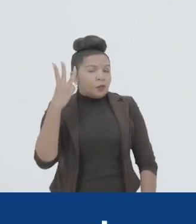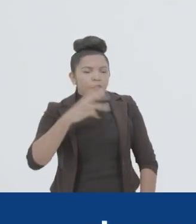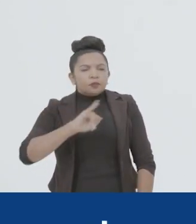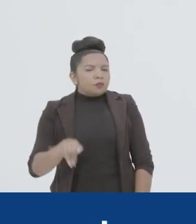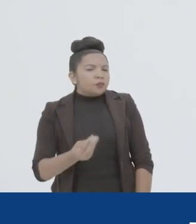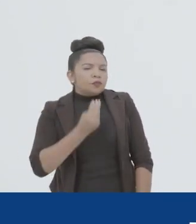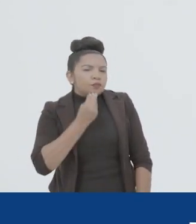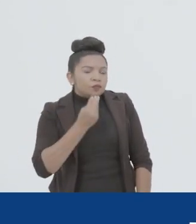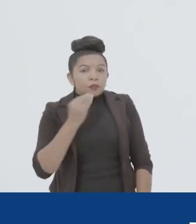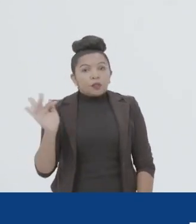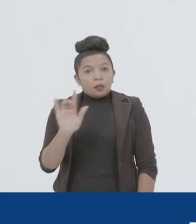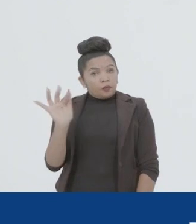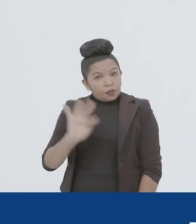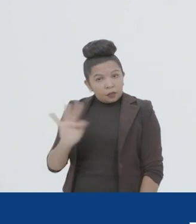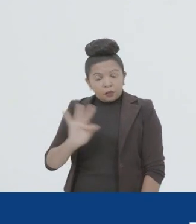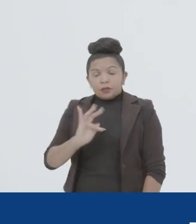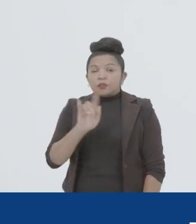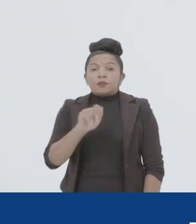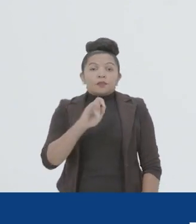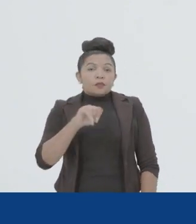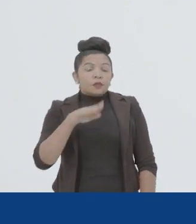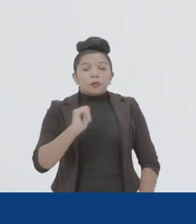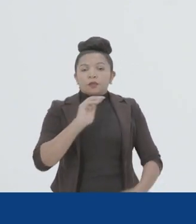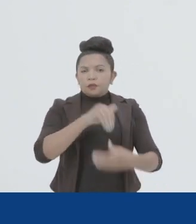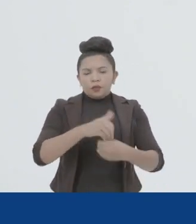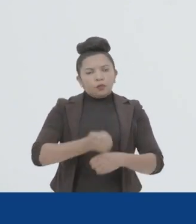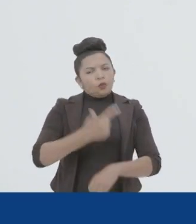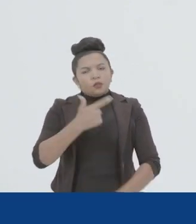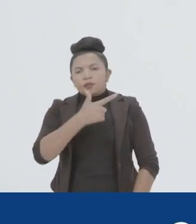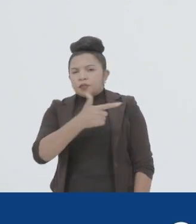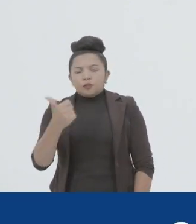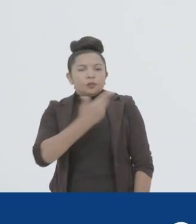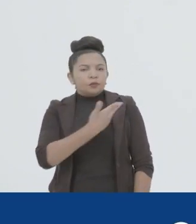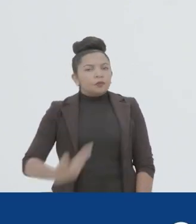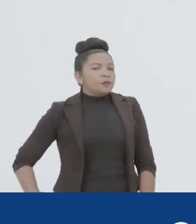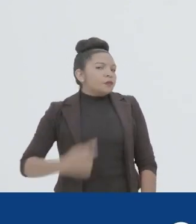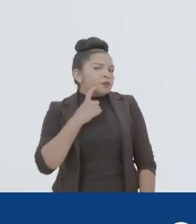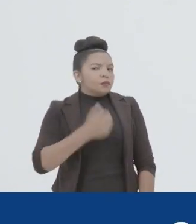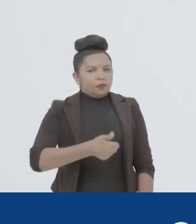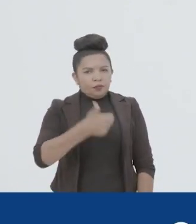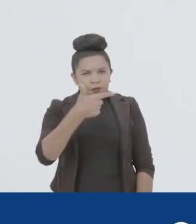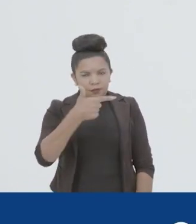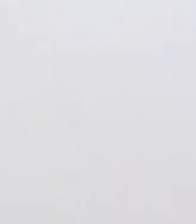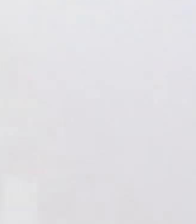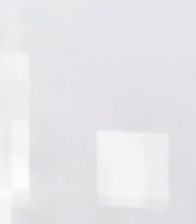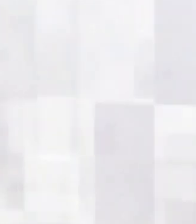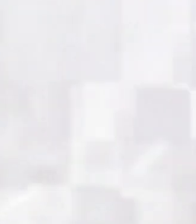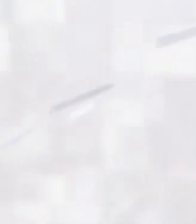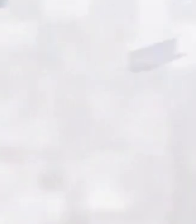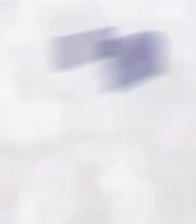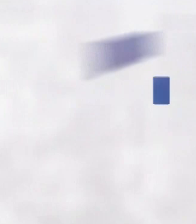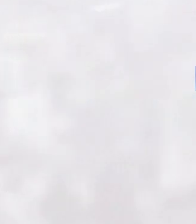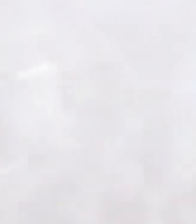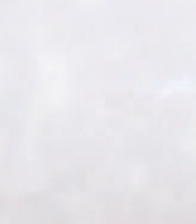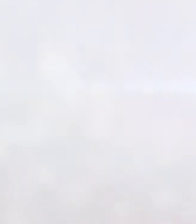de oportunidades. Para federal, Jacimara, vote 1221, governador Everton, 12.